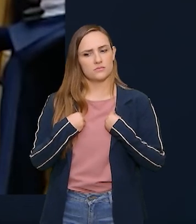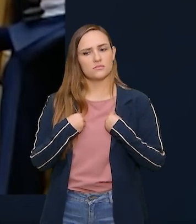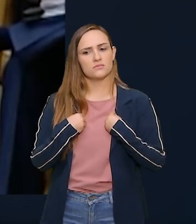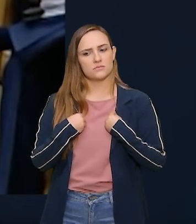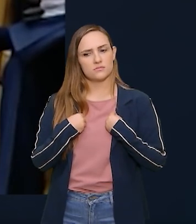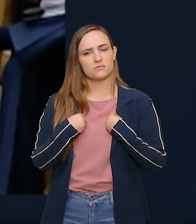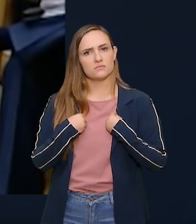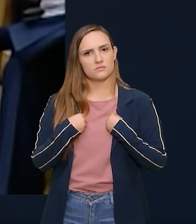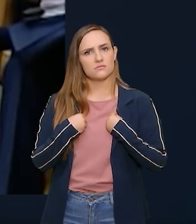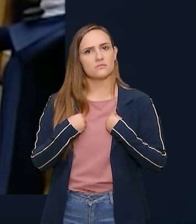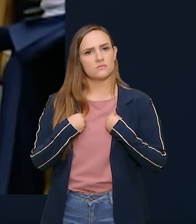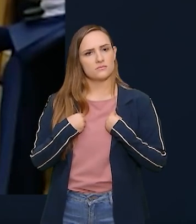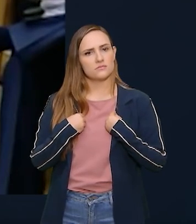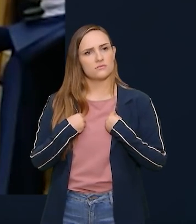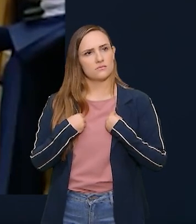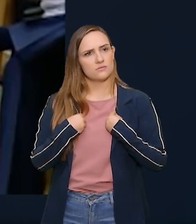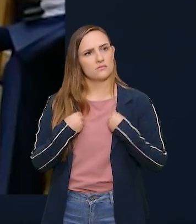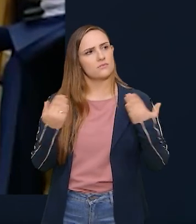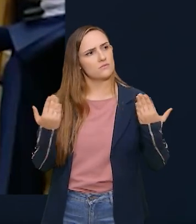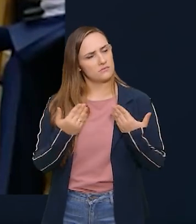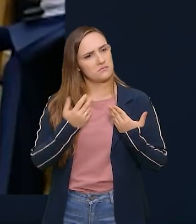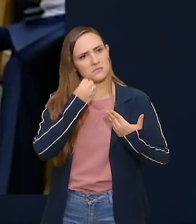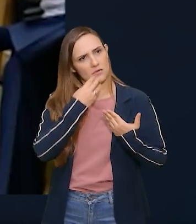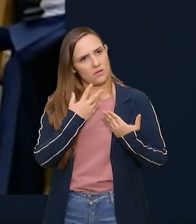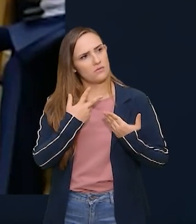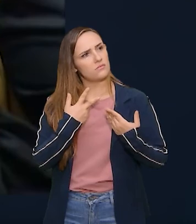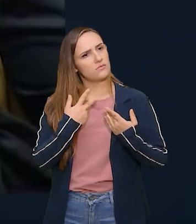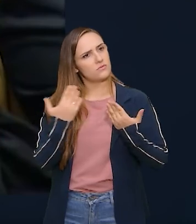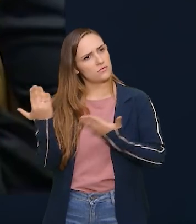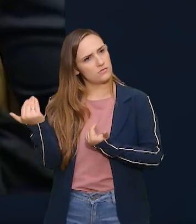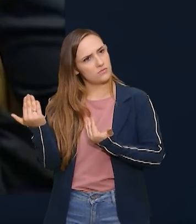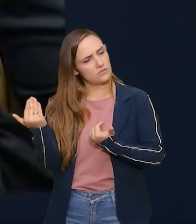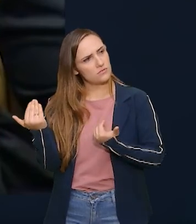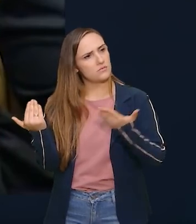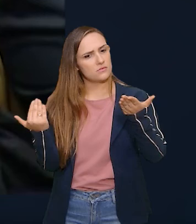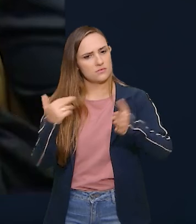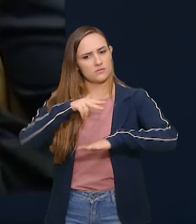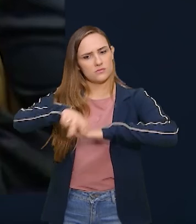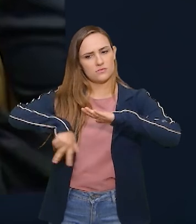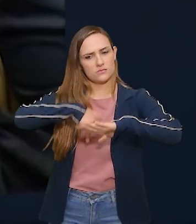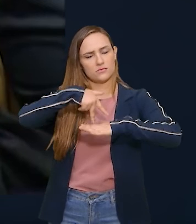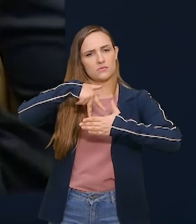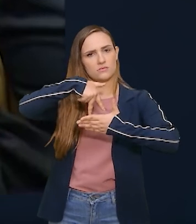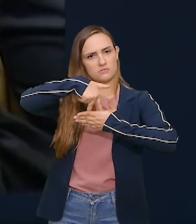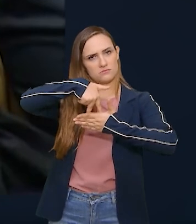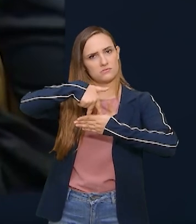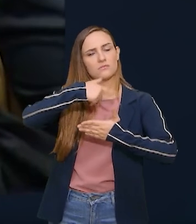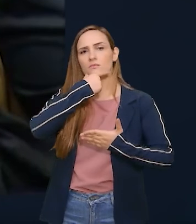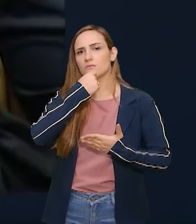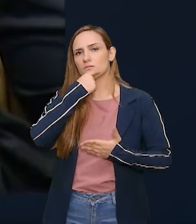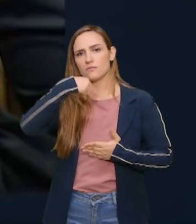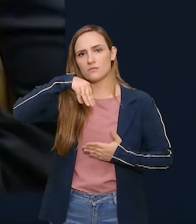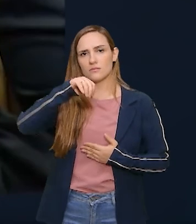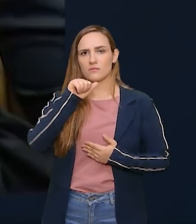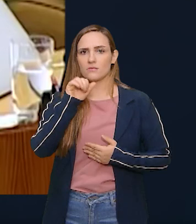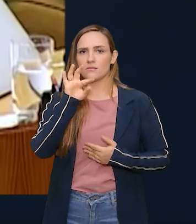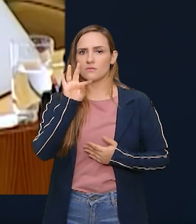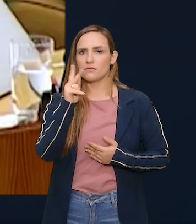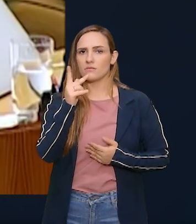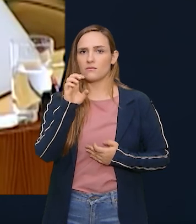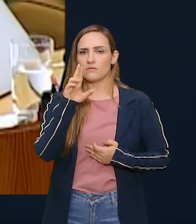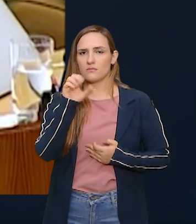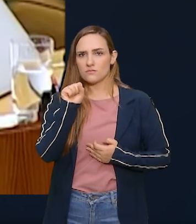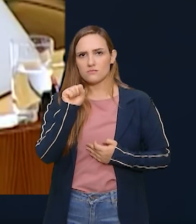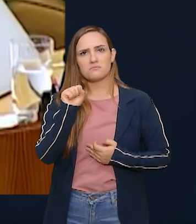só fazer o registro da estreia verdadeiramente virtuosa do jovem que esteve na tribuna, Matheus de Lima